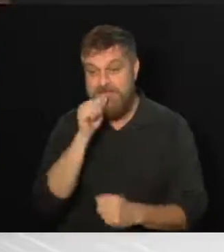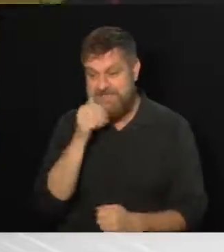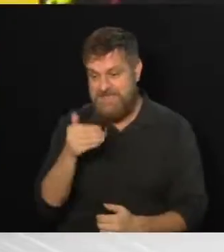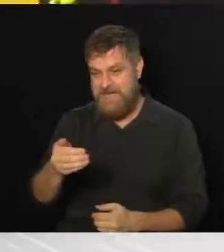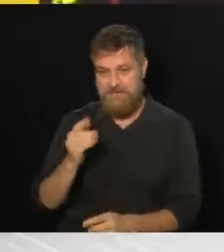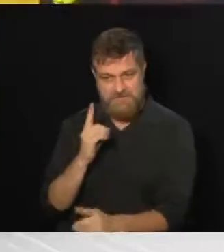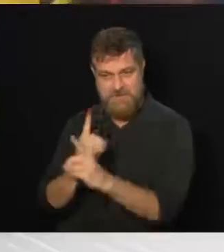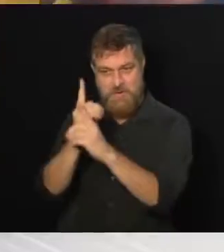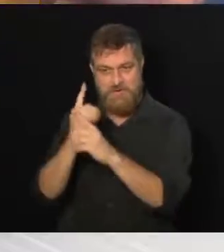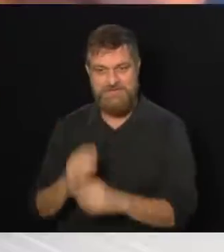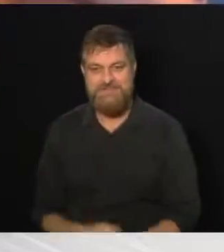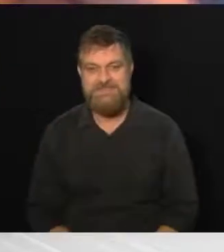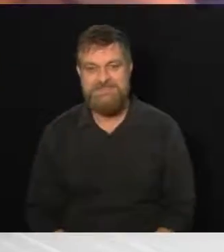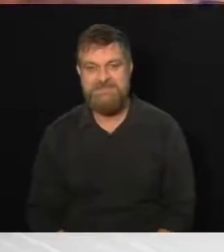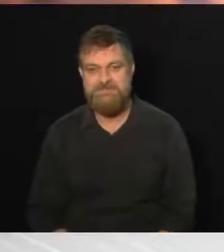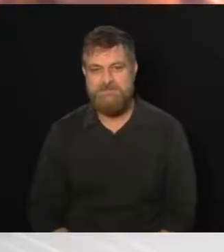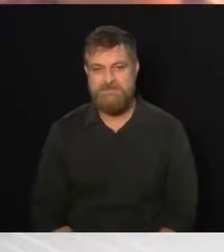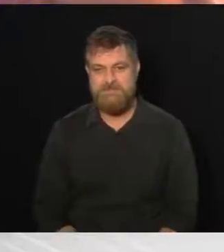valeu!